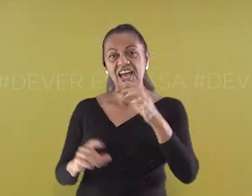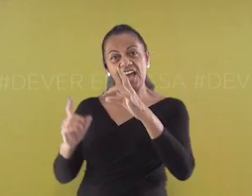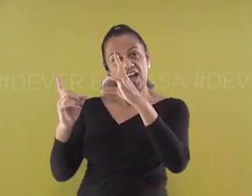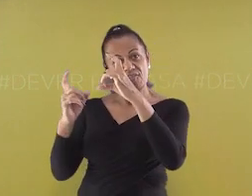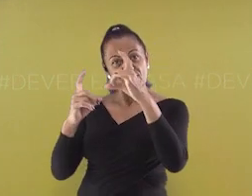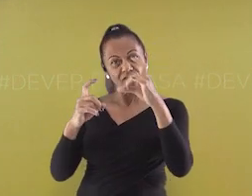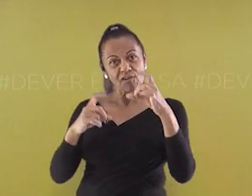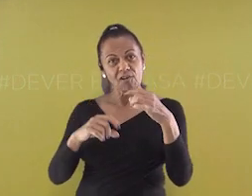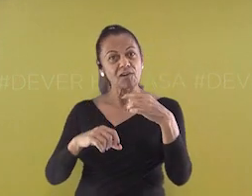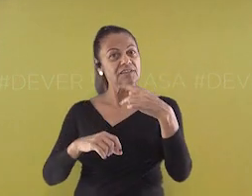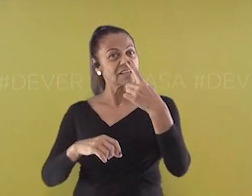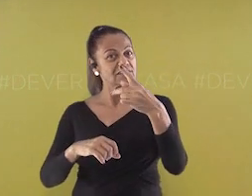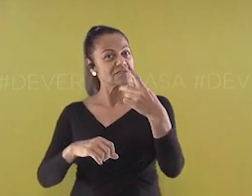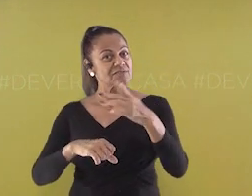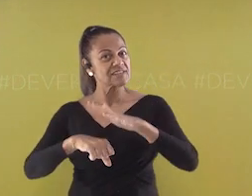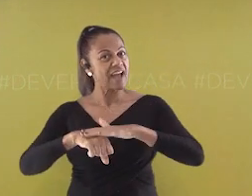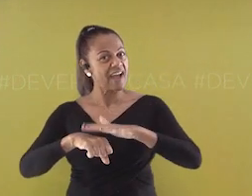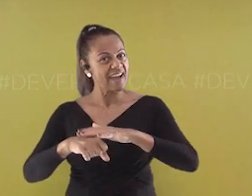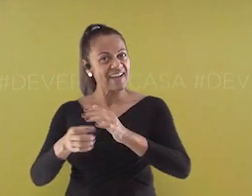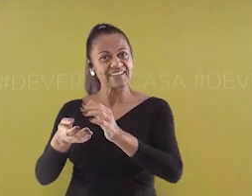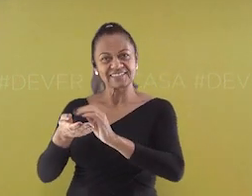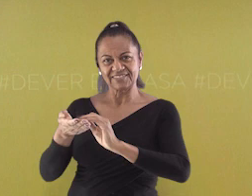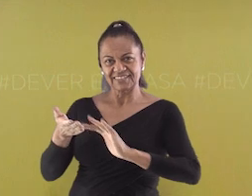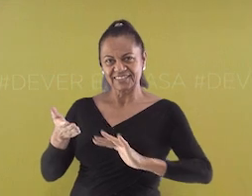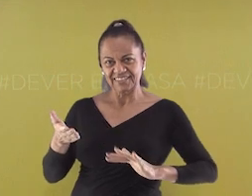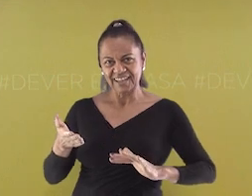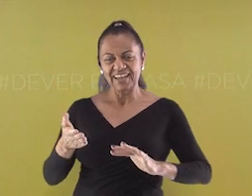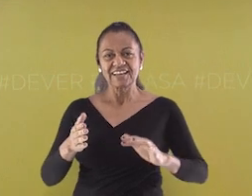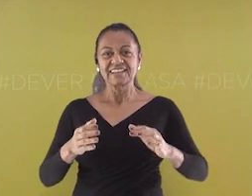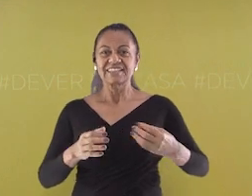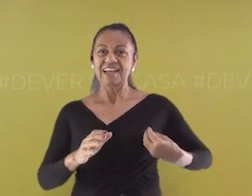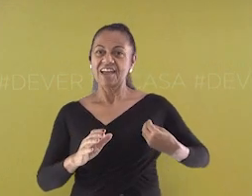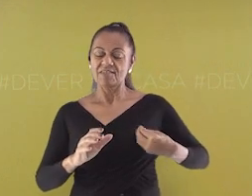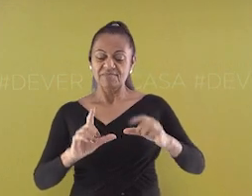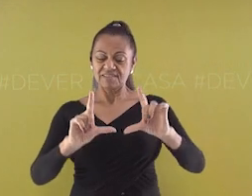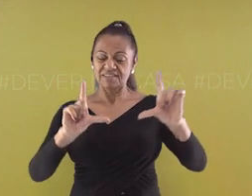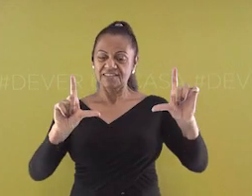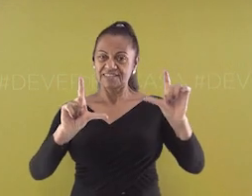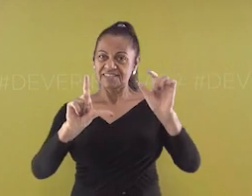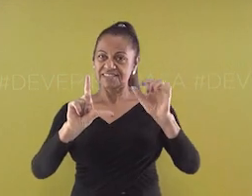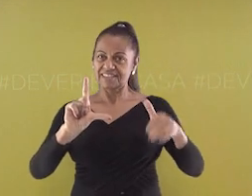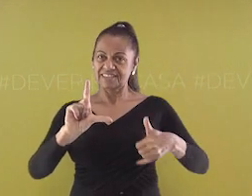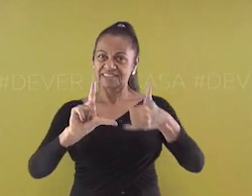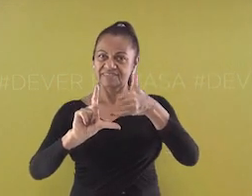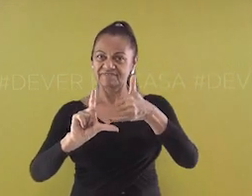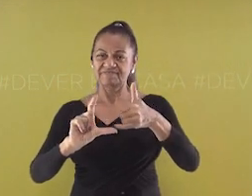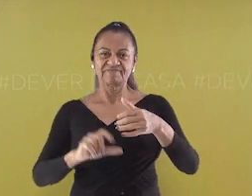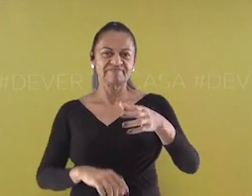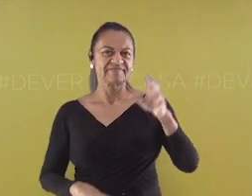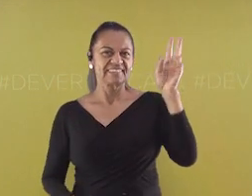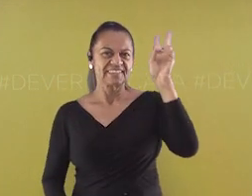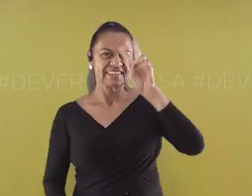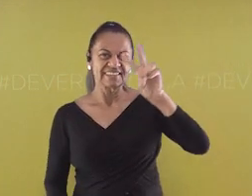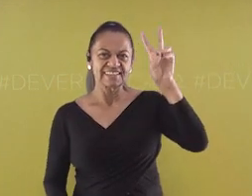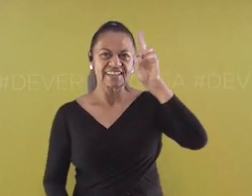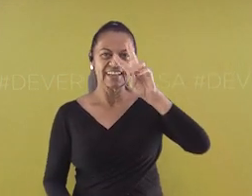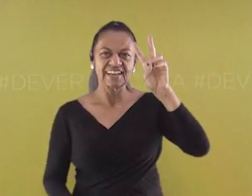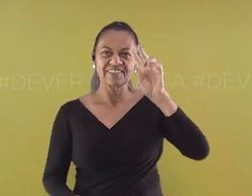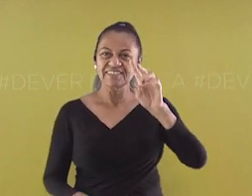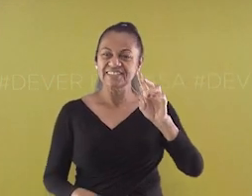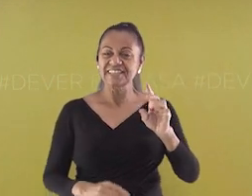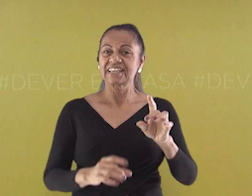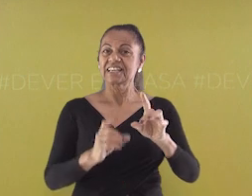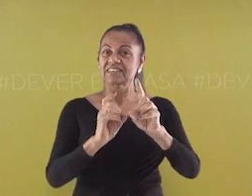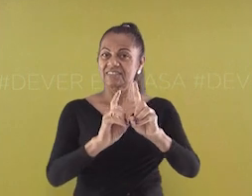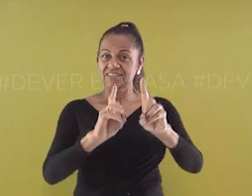em Casa na TV. E não se esqueça de enviar as fotos das suas atividades e nem de marcar sua presença com a gente. Um